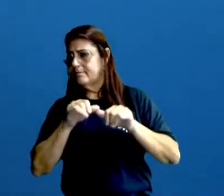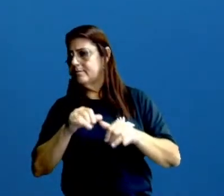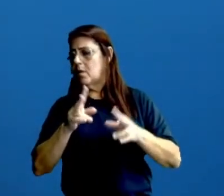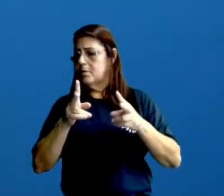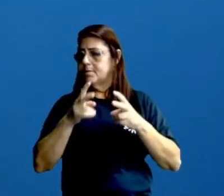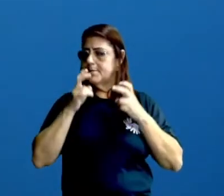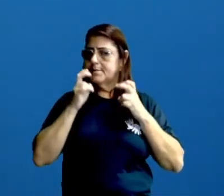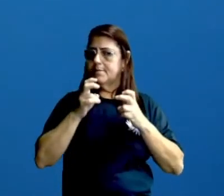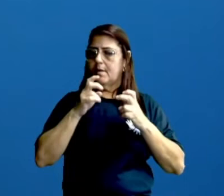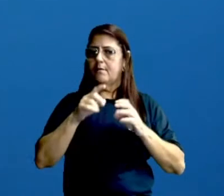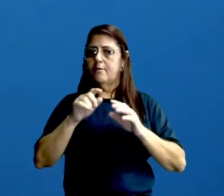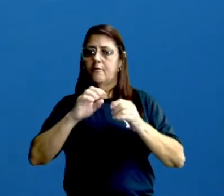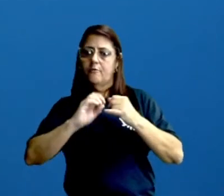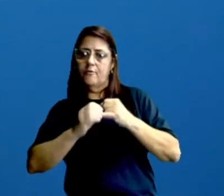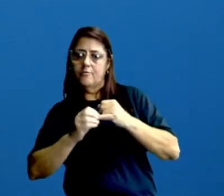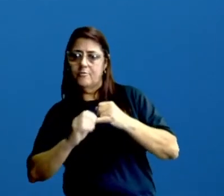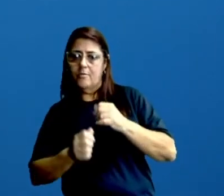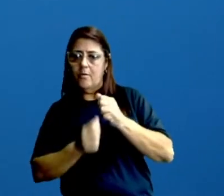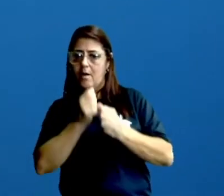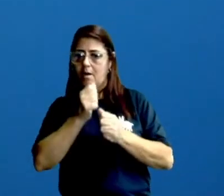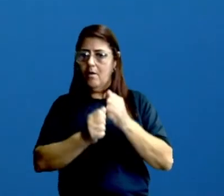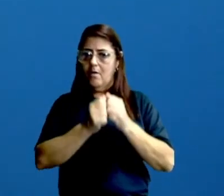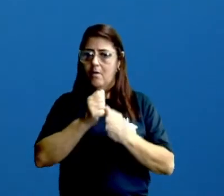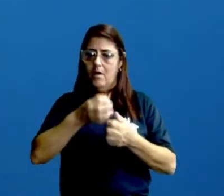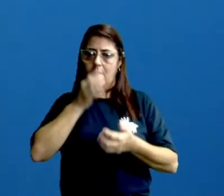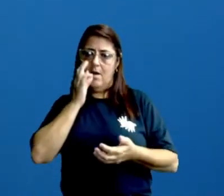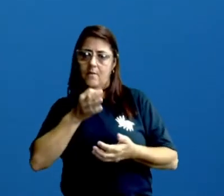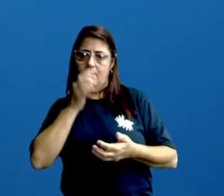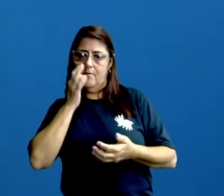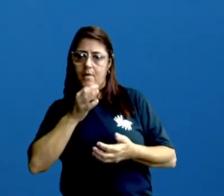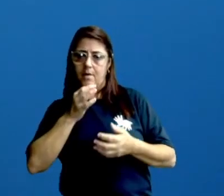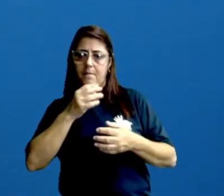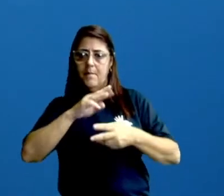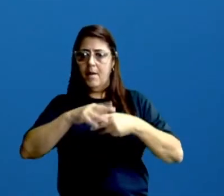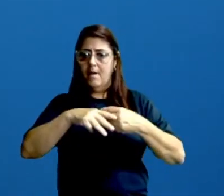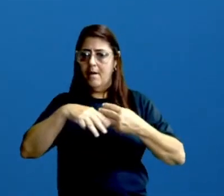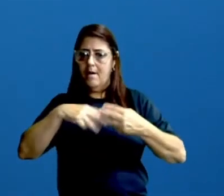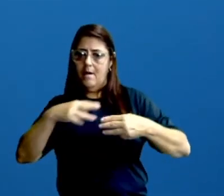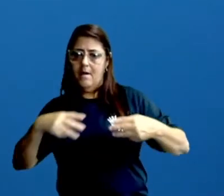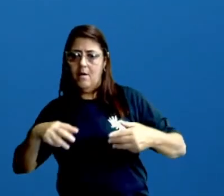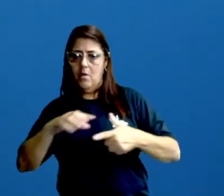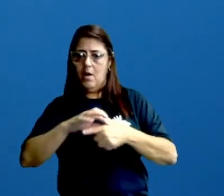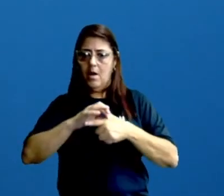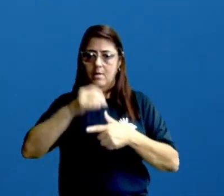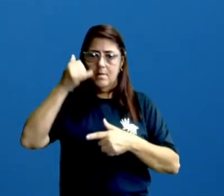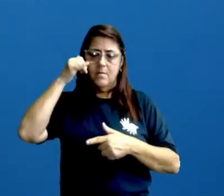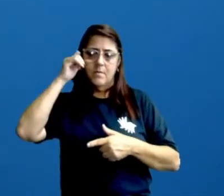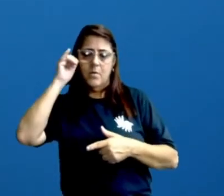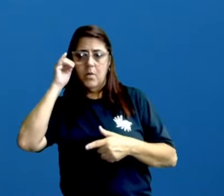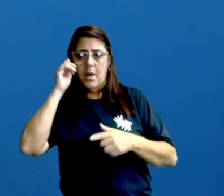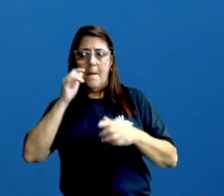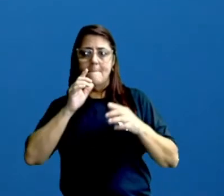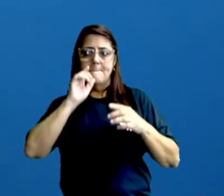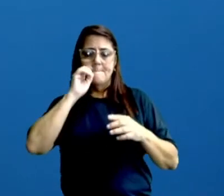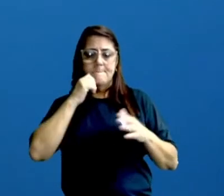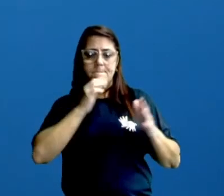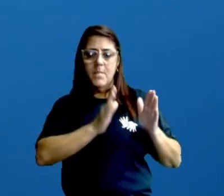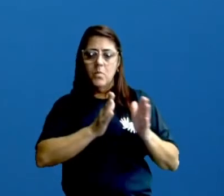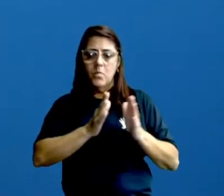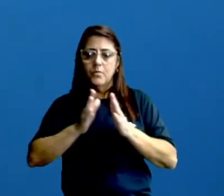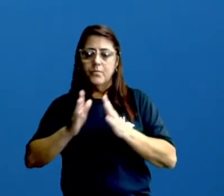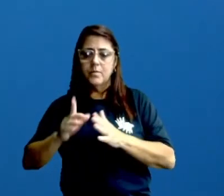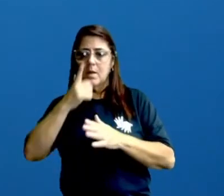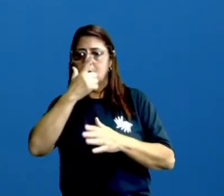comigo. Feijão, arroz, café, macarrão, carne bovina, pão de forma,